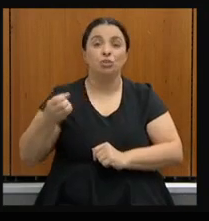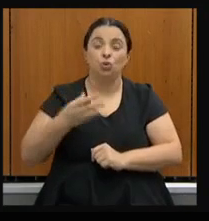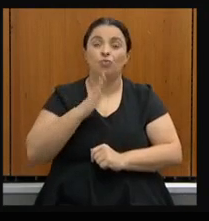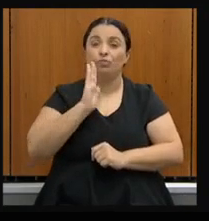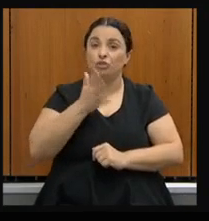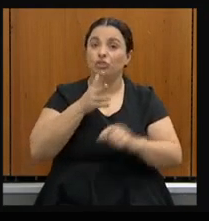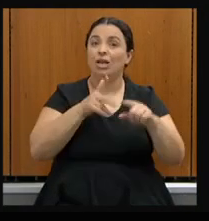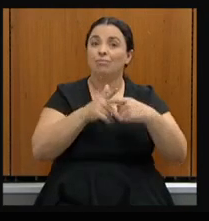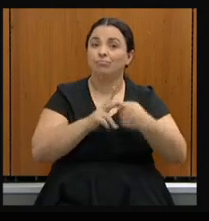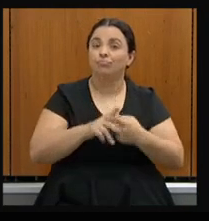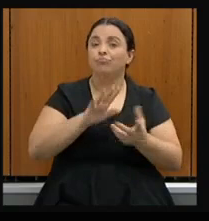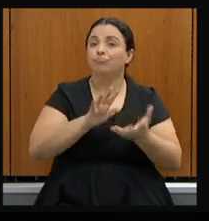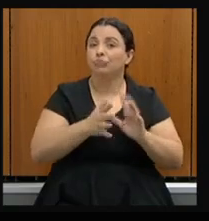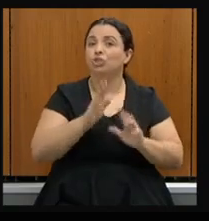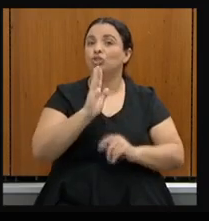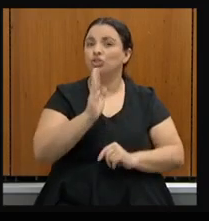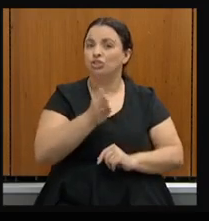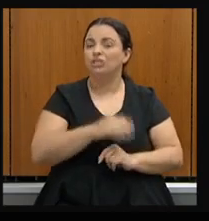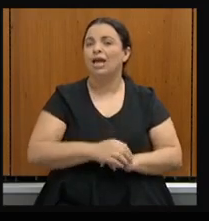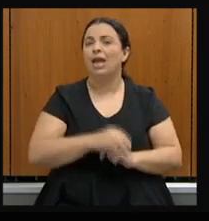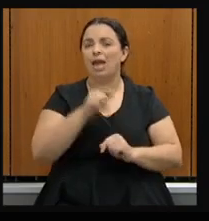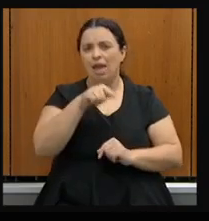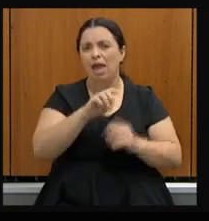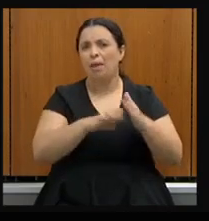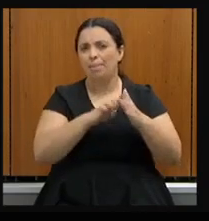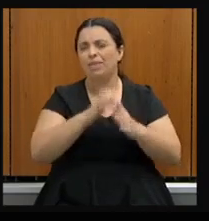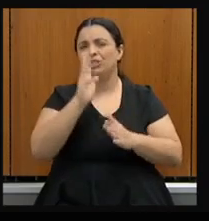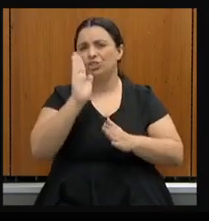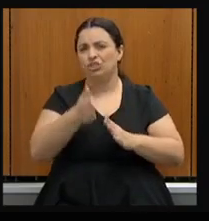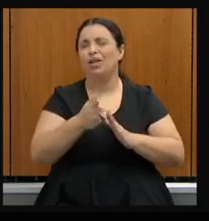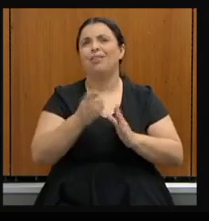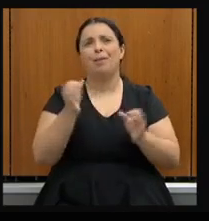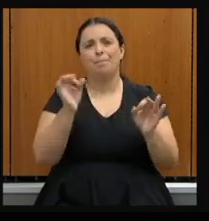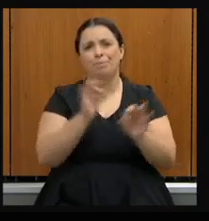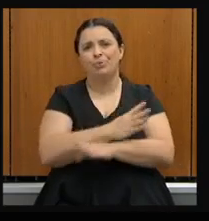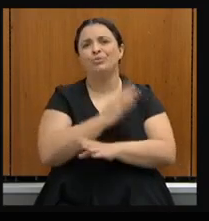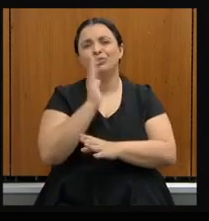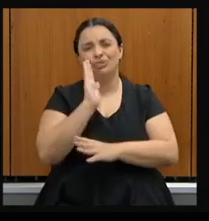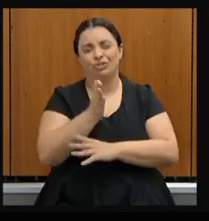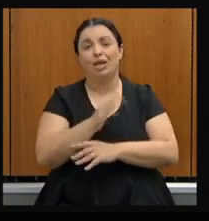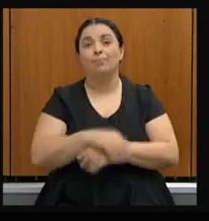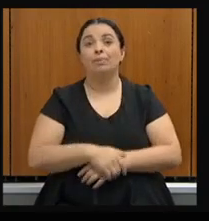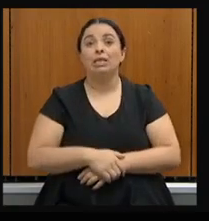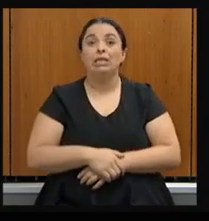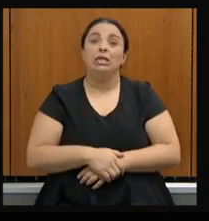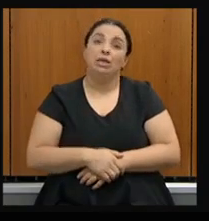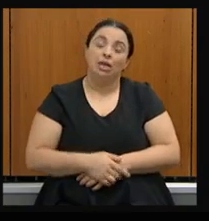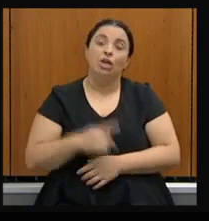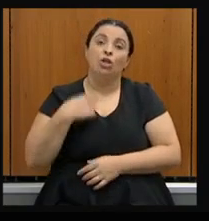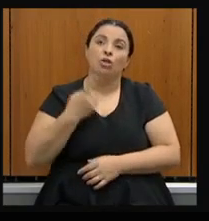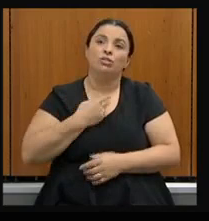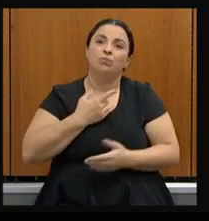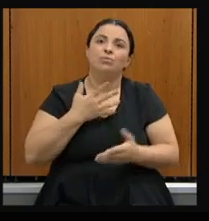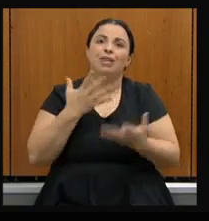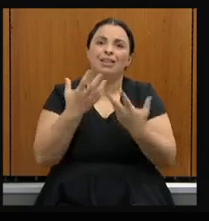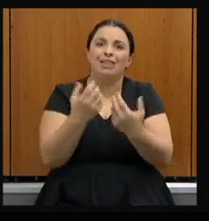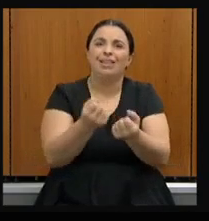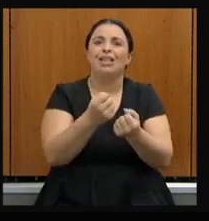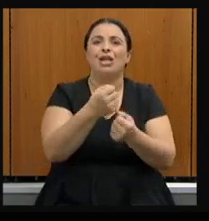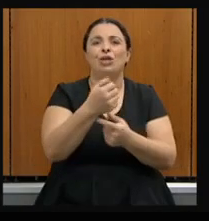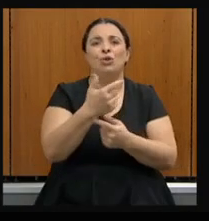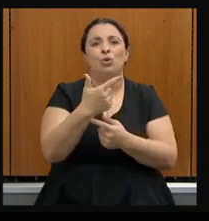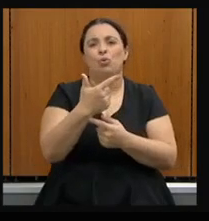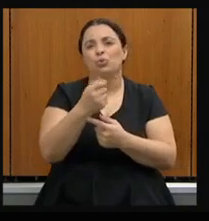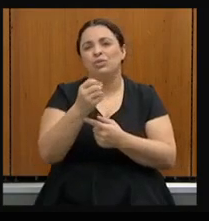hoje ela é empresa, já foi decretada, enfim, e estamos indo a 200 e tantos municípios, como eu disse. A